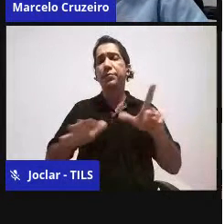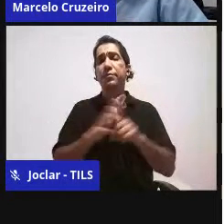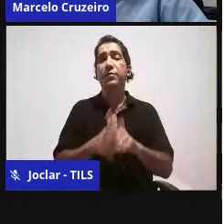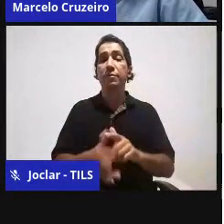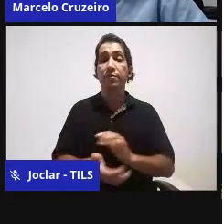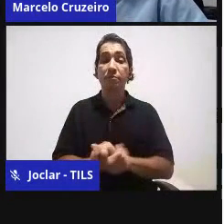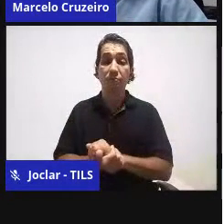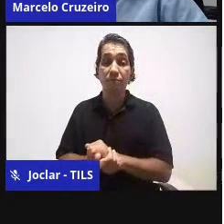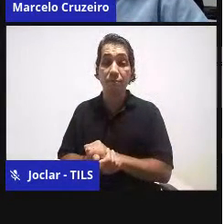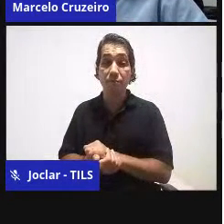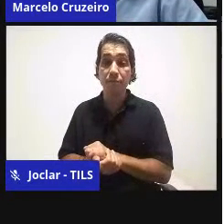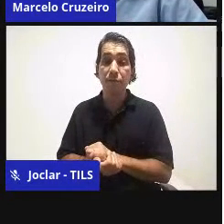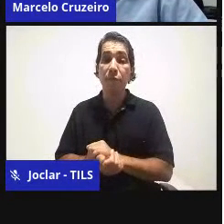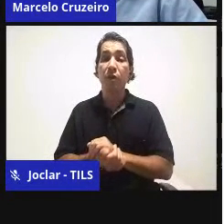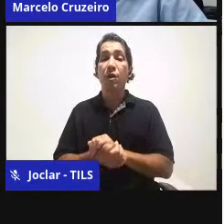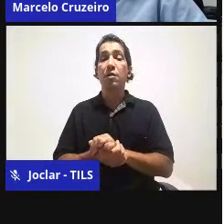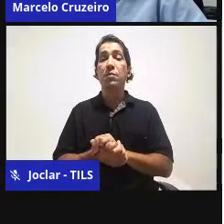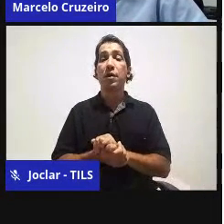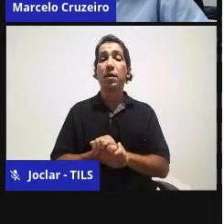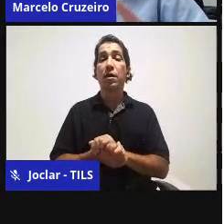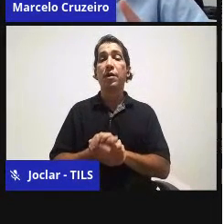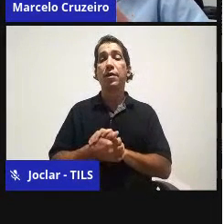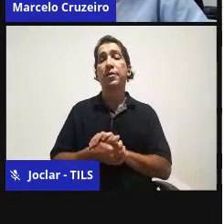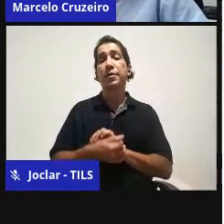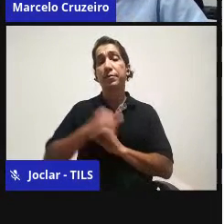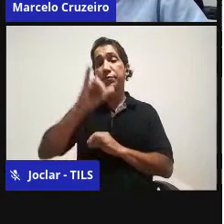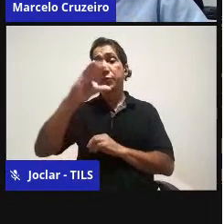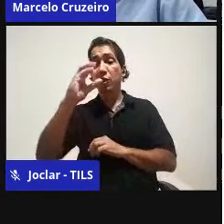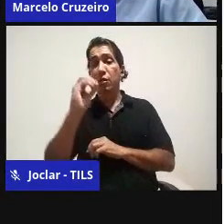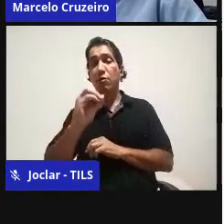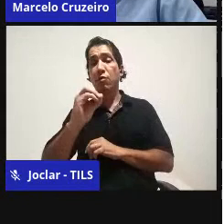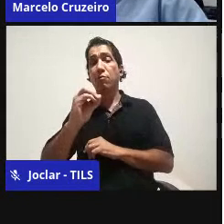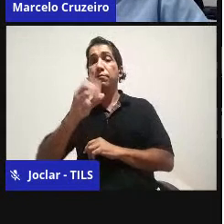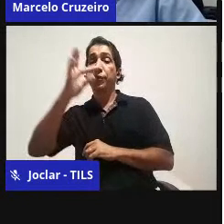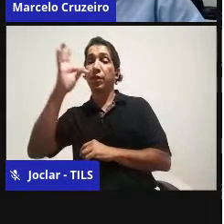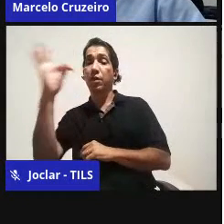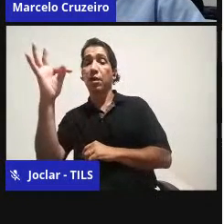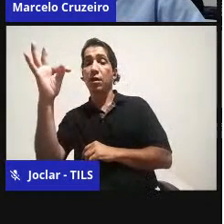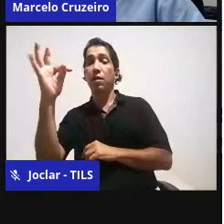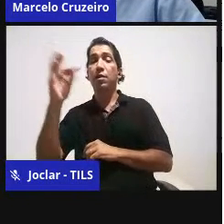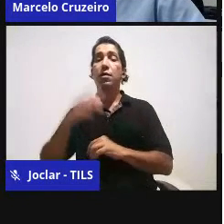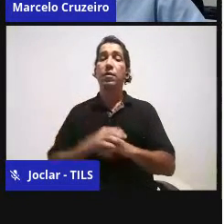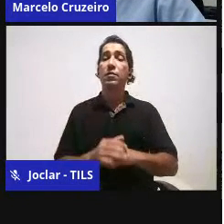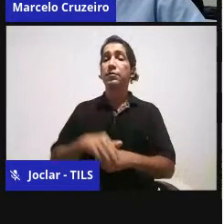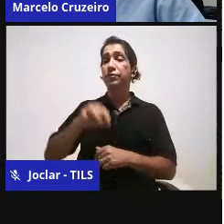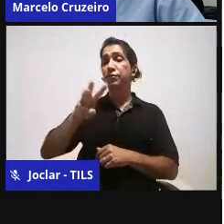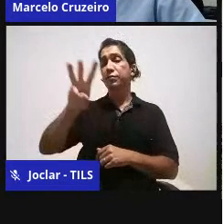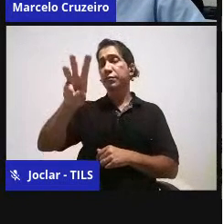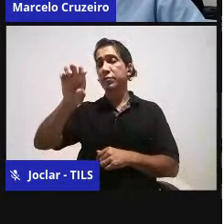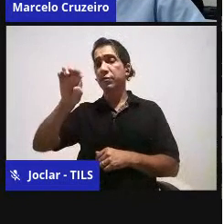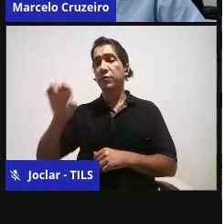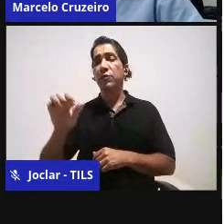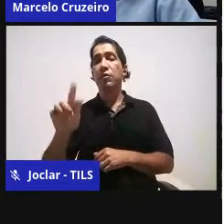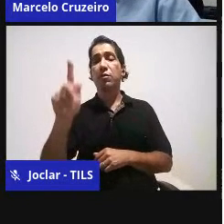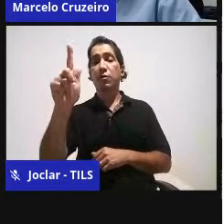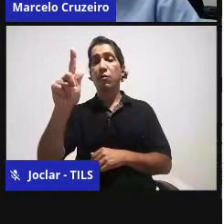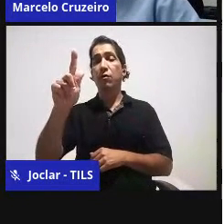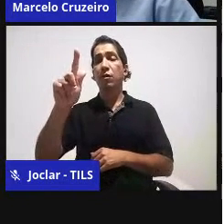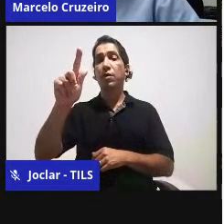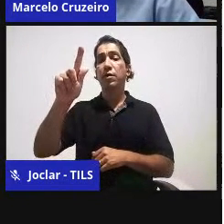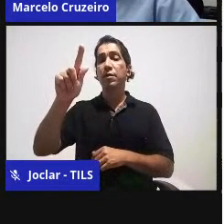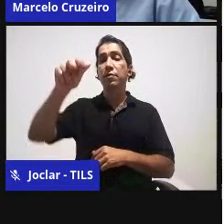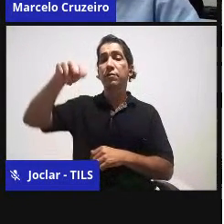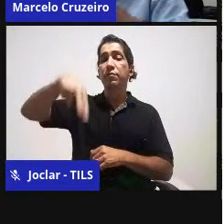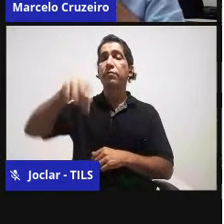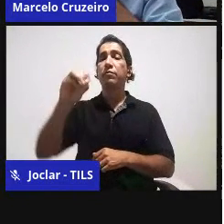aplicação das tecnologias de indústria 4.0 e a aplicação da plataforma IoT VEG Knowledge em um aviário de postura